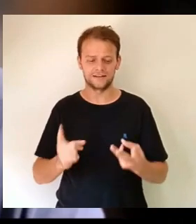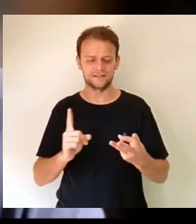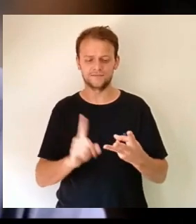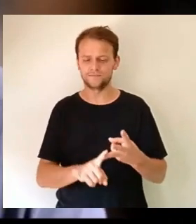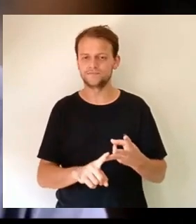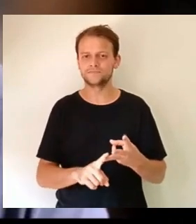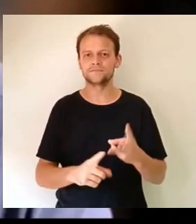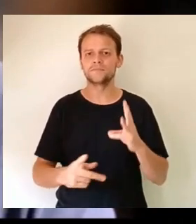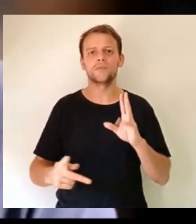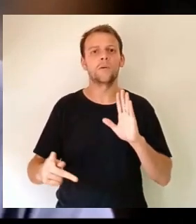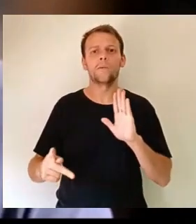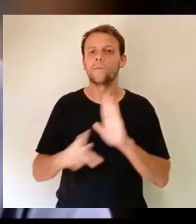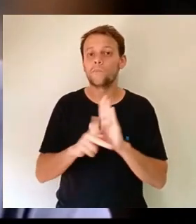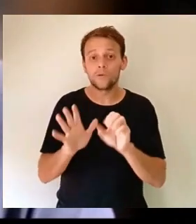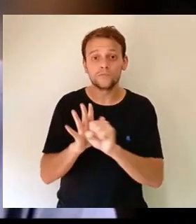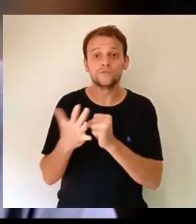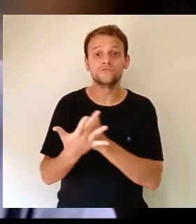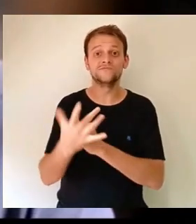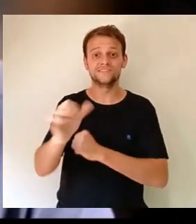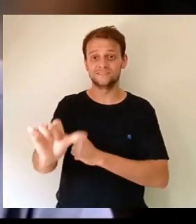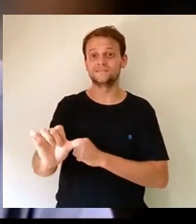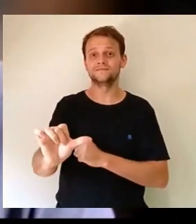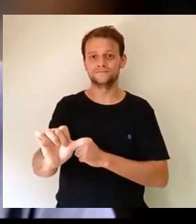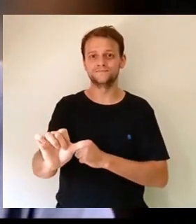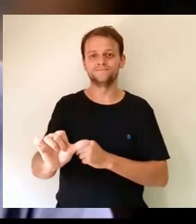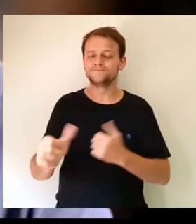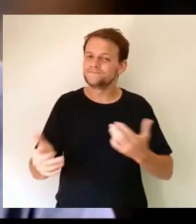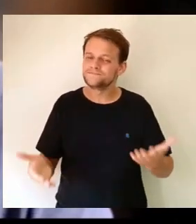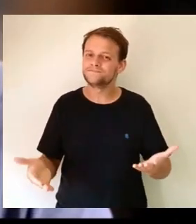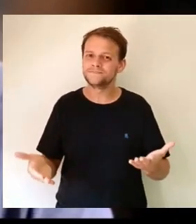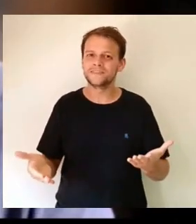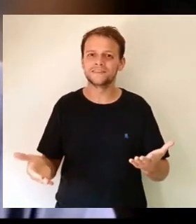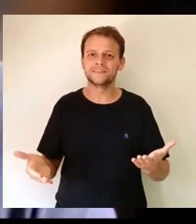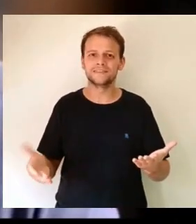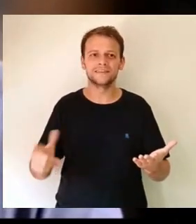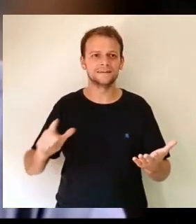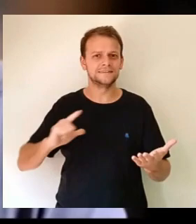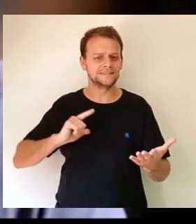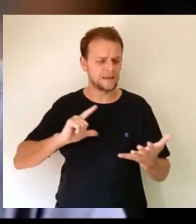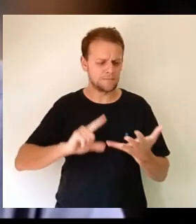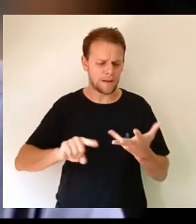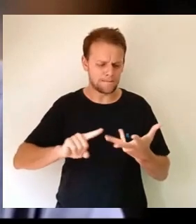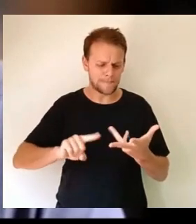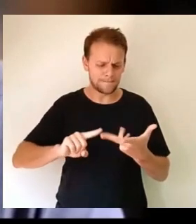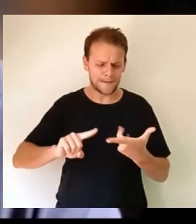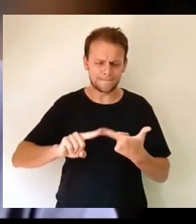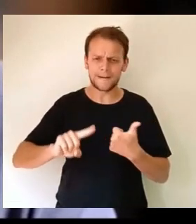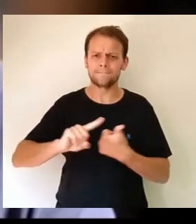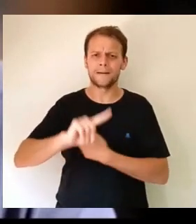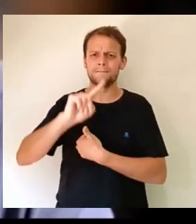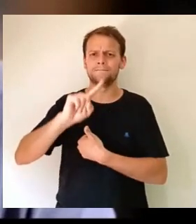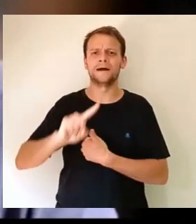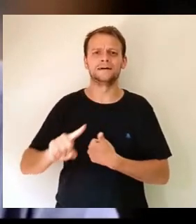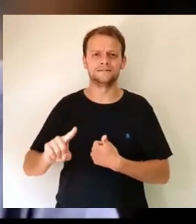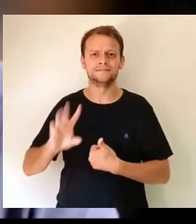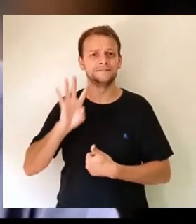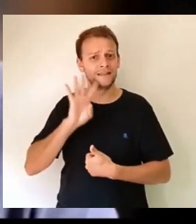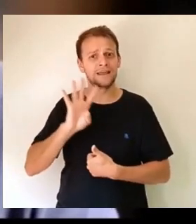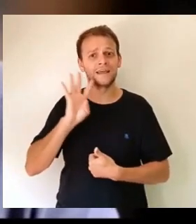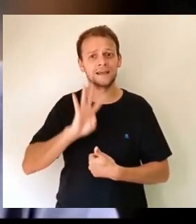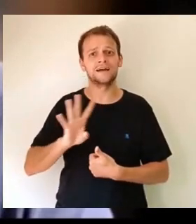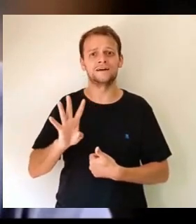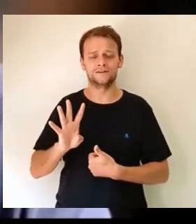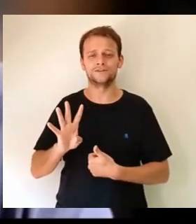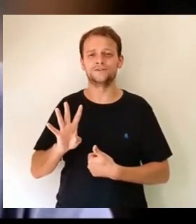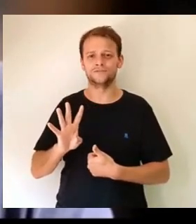comenta bastante, questões relativas à própria Covid e tudo. Então é um apanhado muito legal, no final,